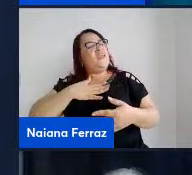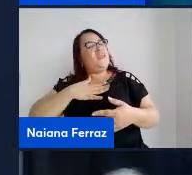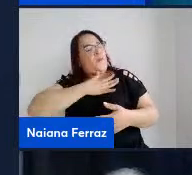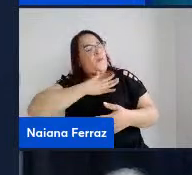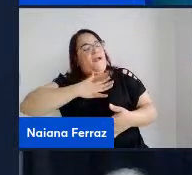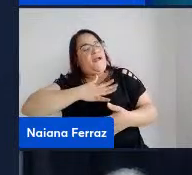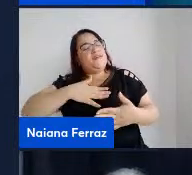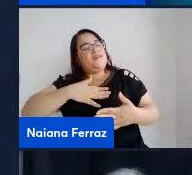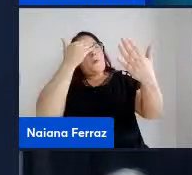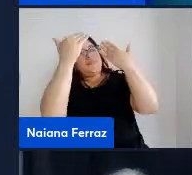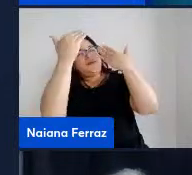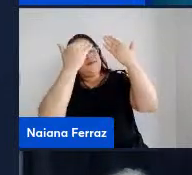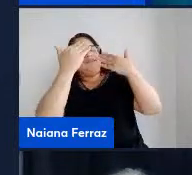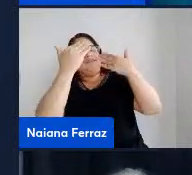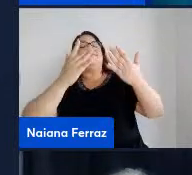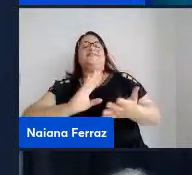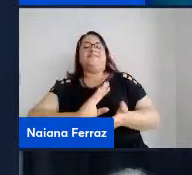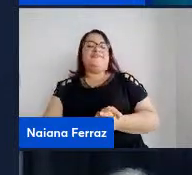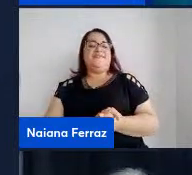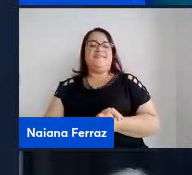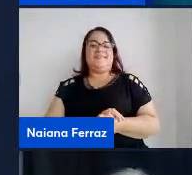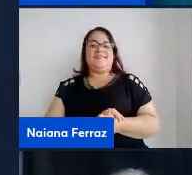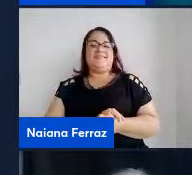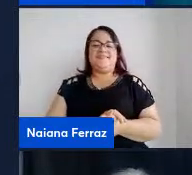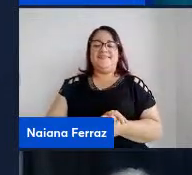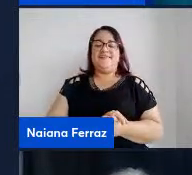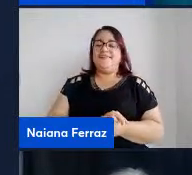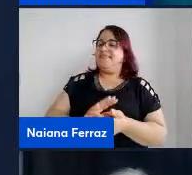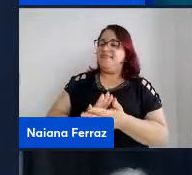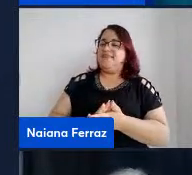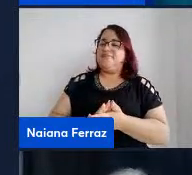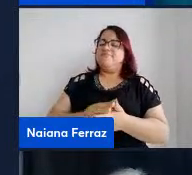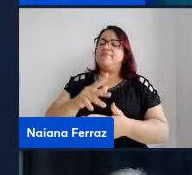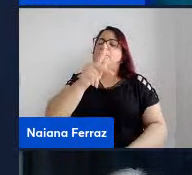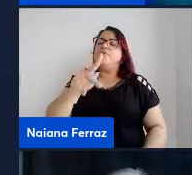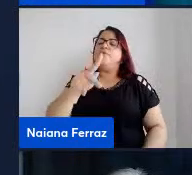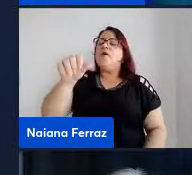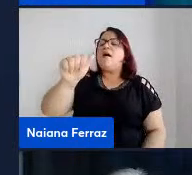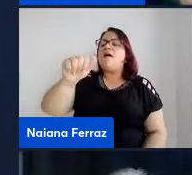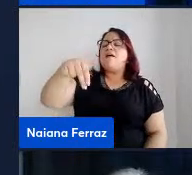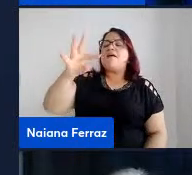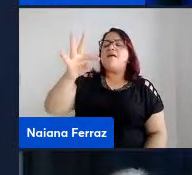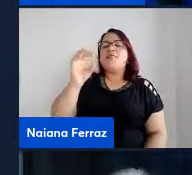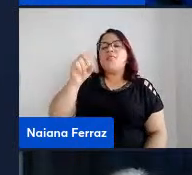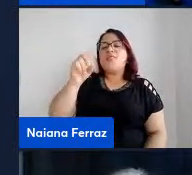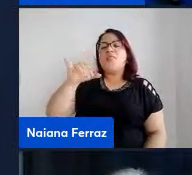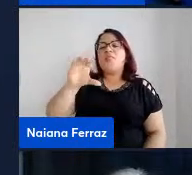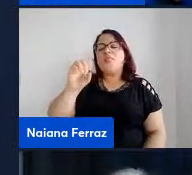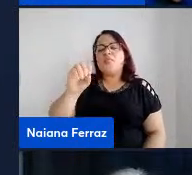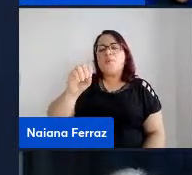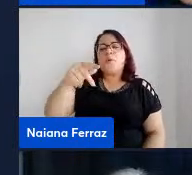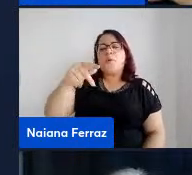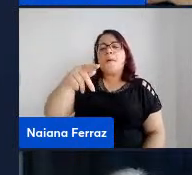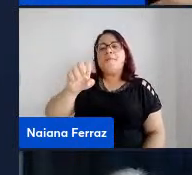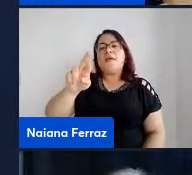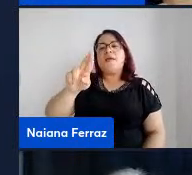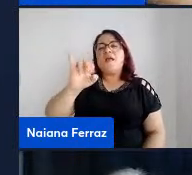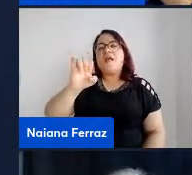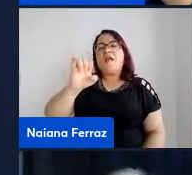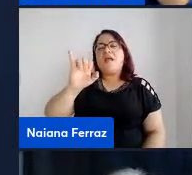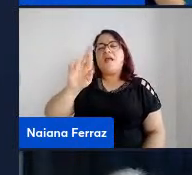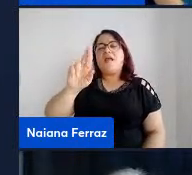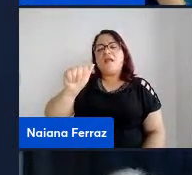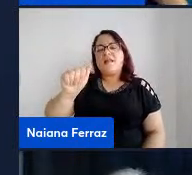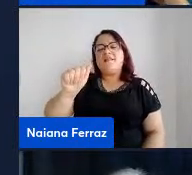Bom, Antônio Pereira, que há algum tempo a gente não se vê, né, Antônio?